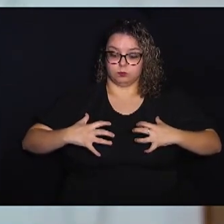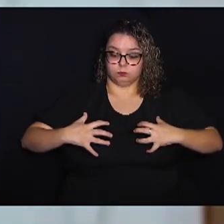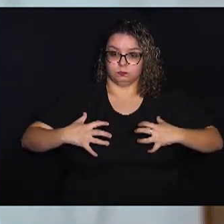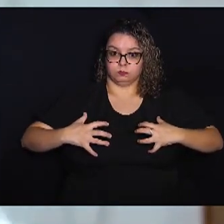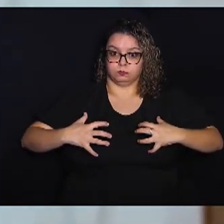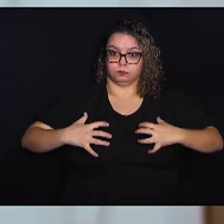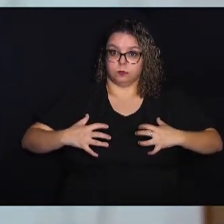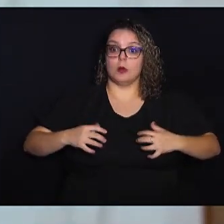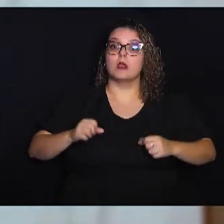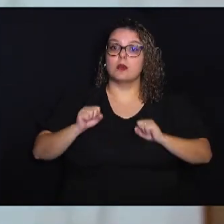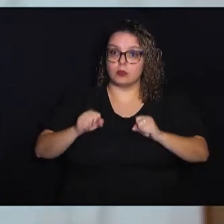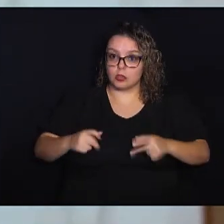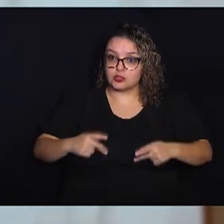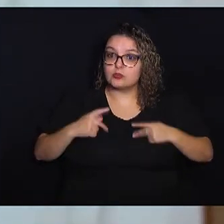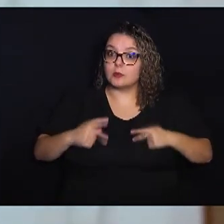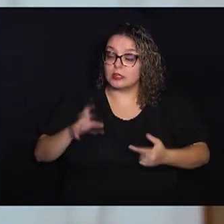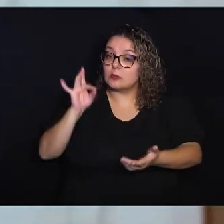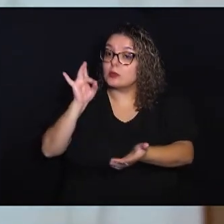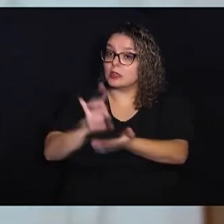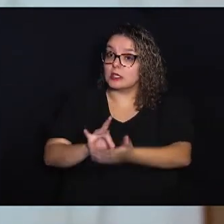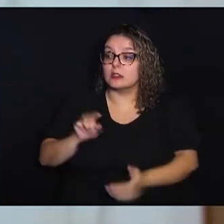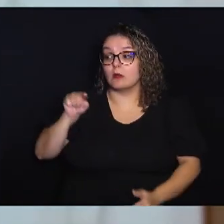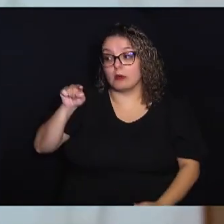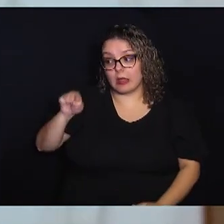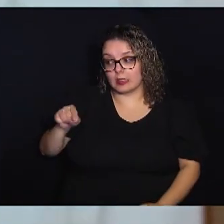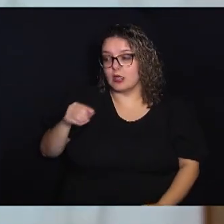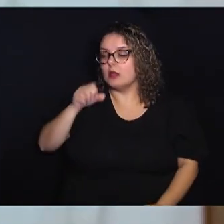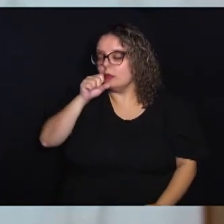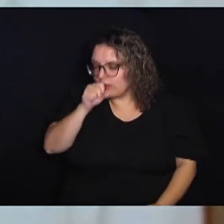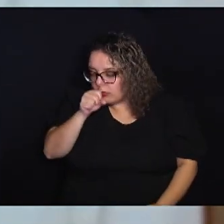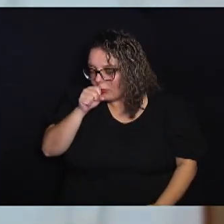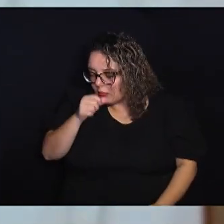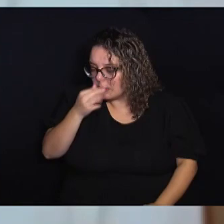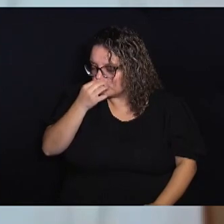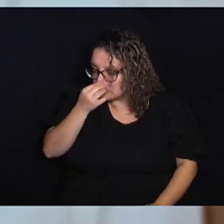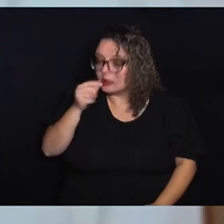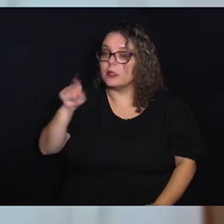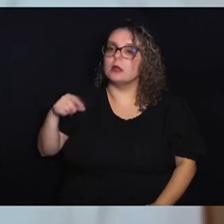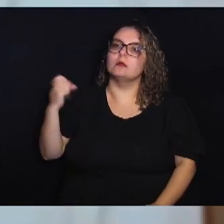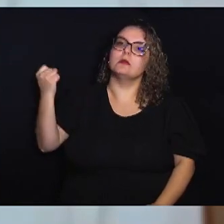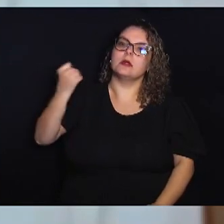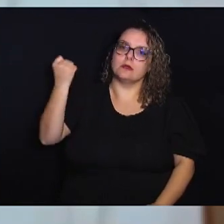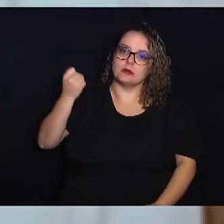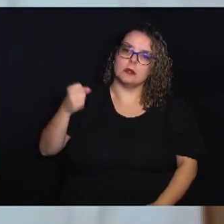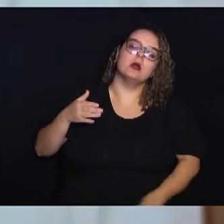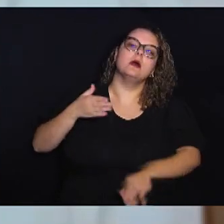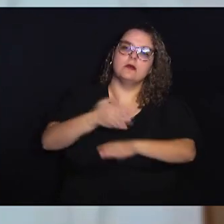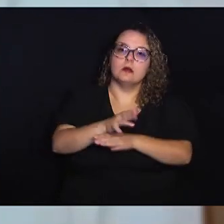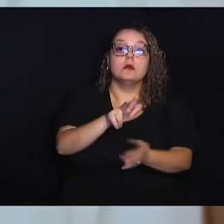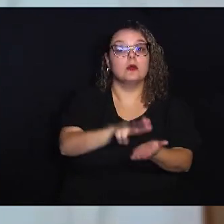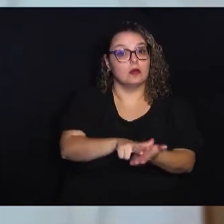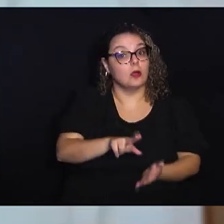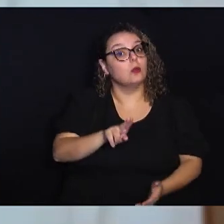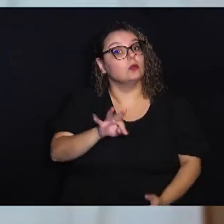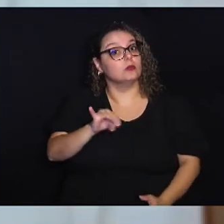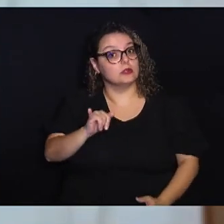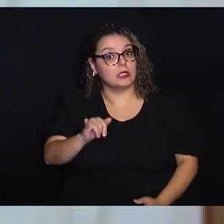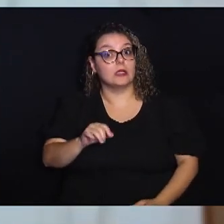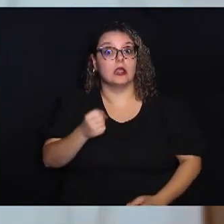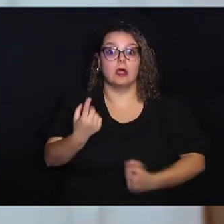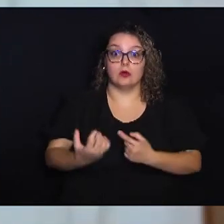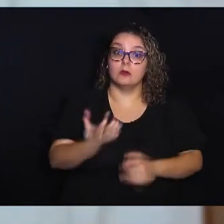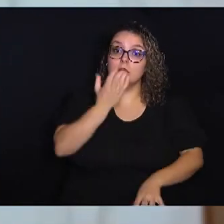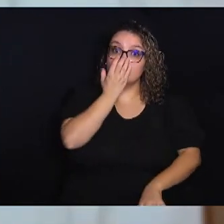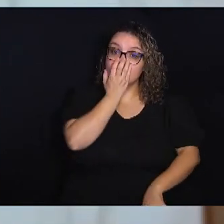uma pneumonia real. Então, levando realmente a caso de hospitalização, as pessoas vão para UTI, muitos precisam ser